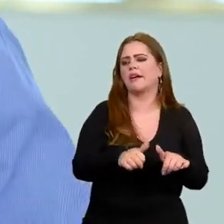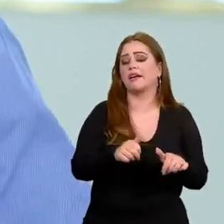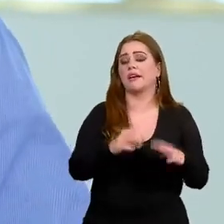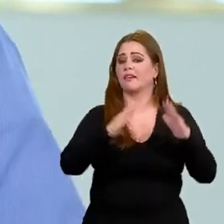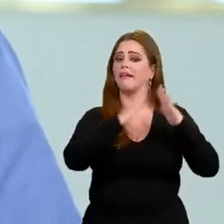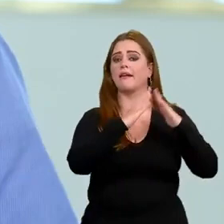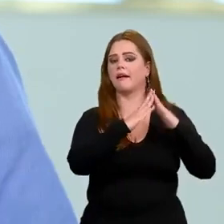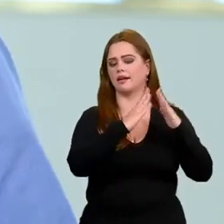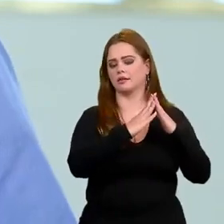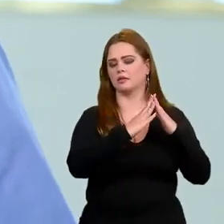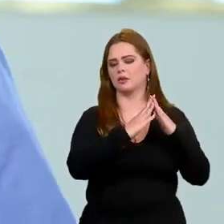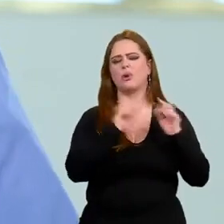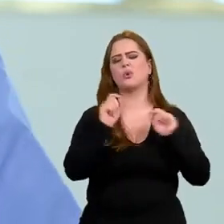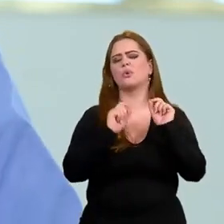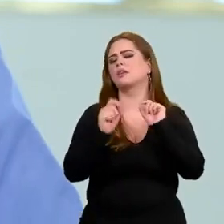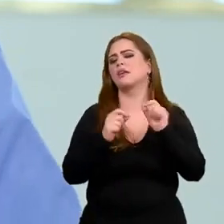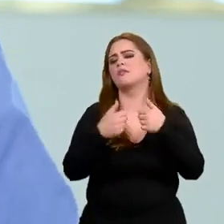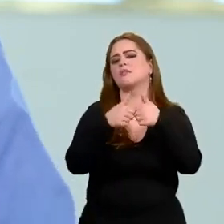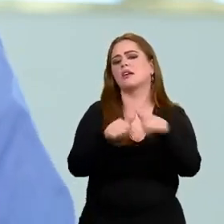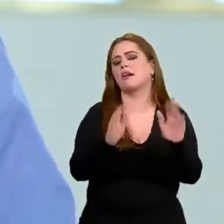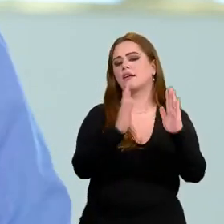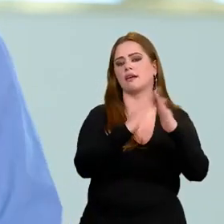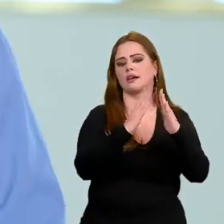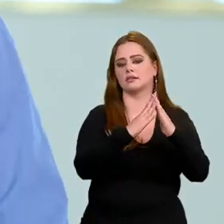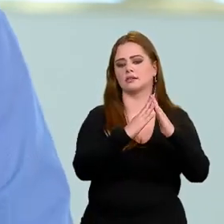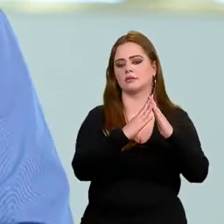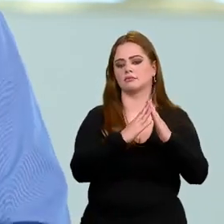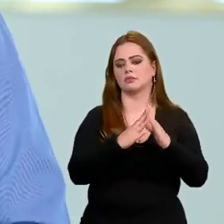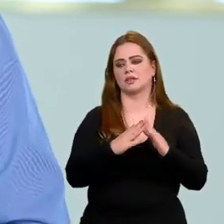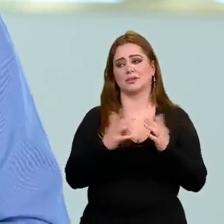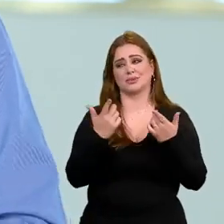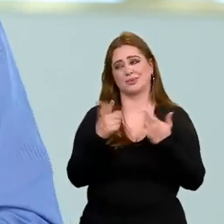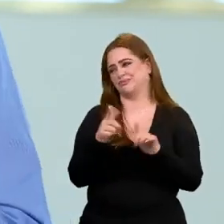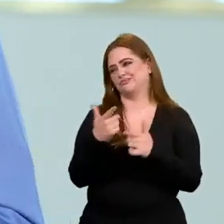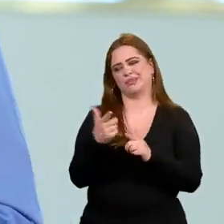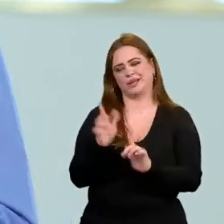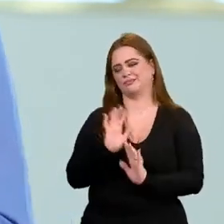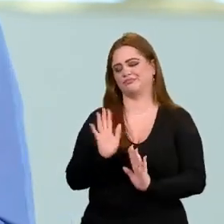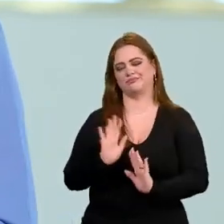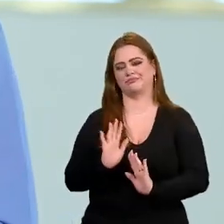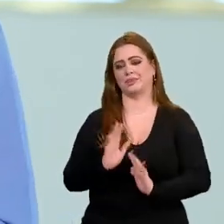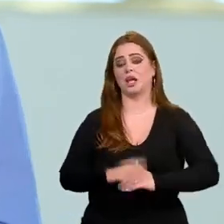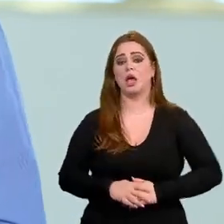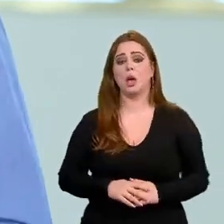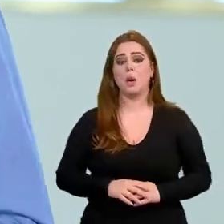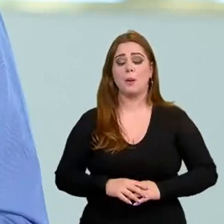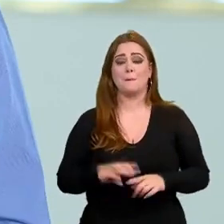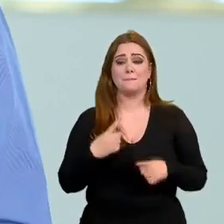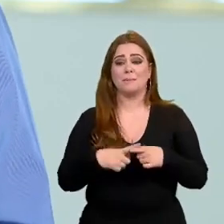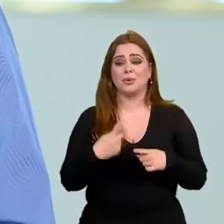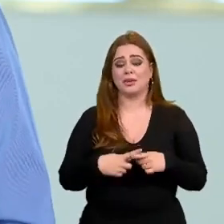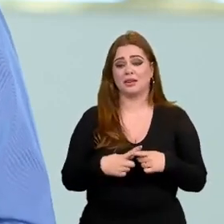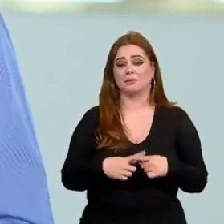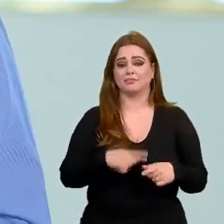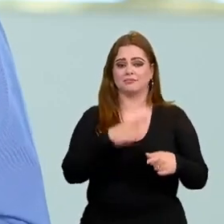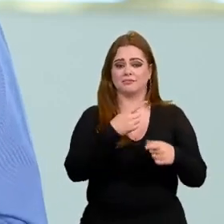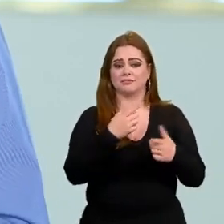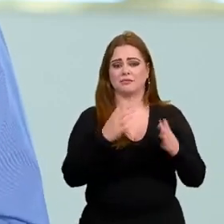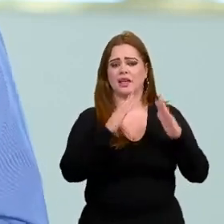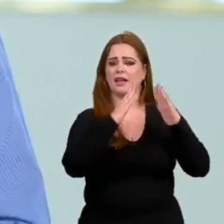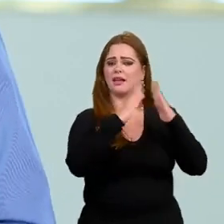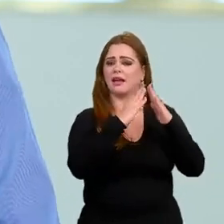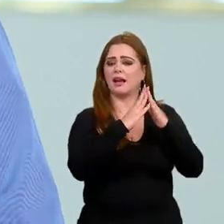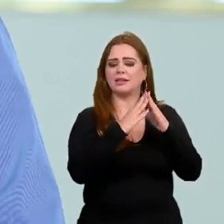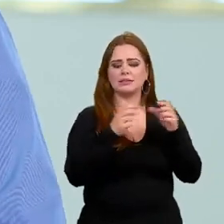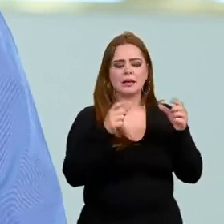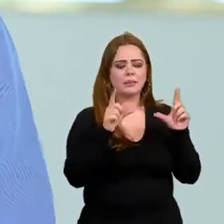para você aqui? Não, não, não tem nada, Não não tem, tem não? nada, não tem nada. Porque em casa é tudo pequeno, é tudo aconchegante, sabe?